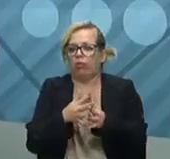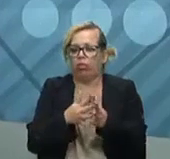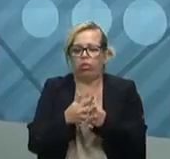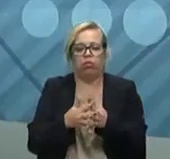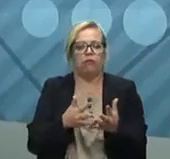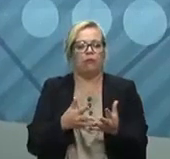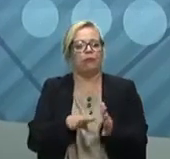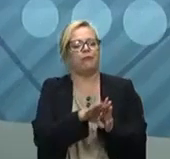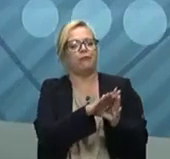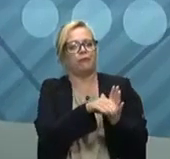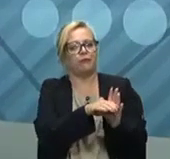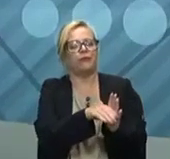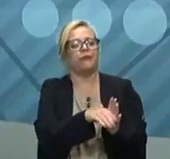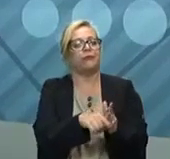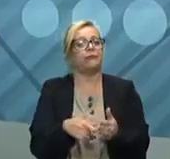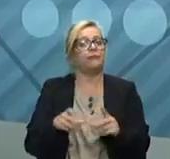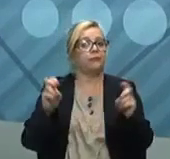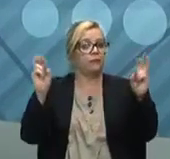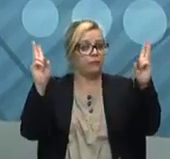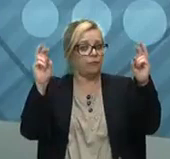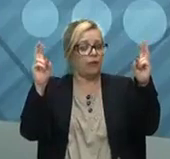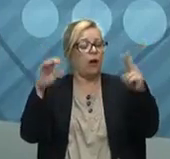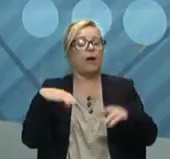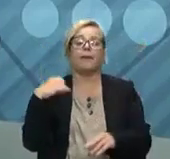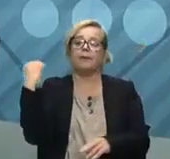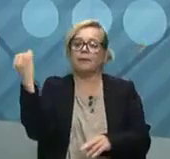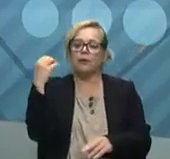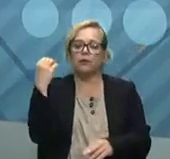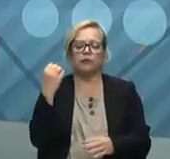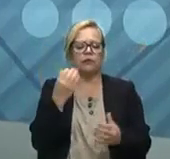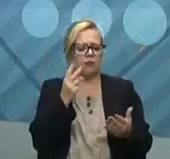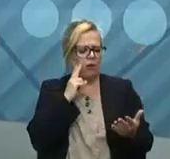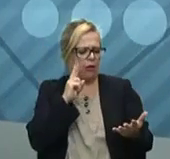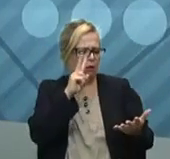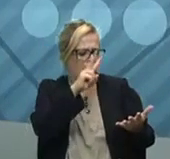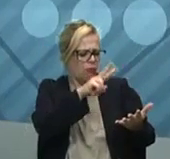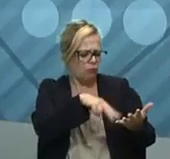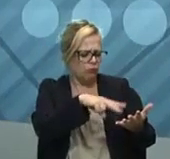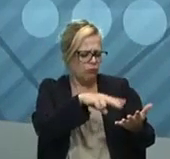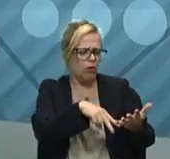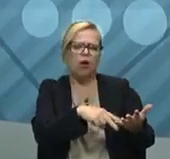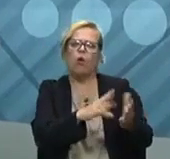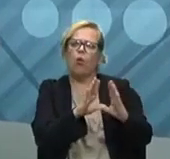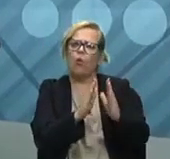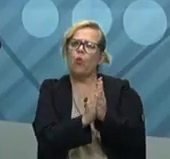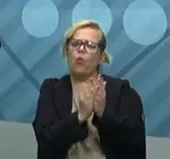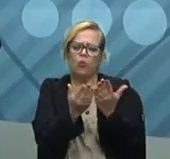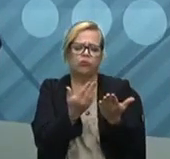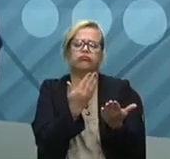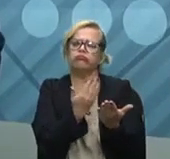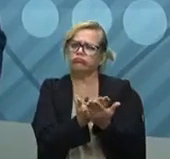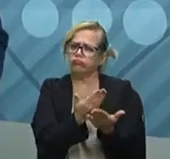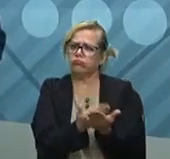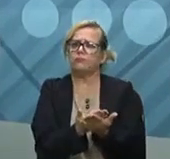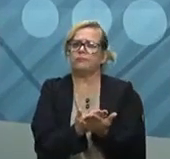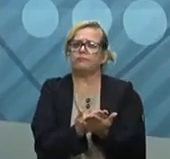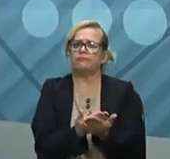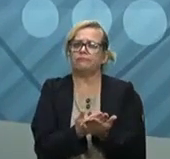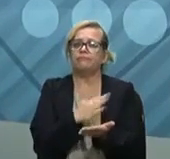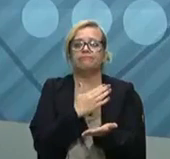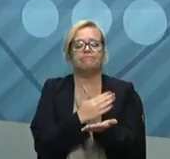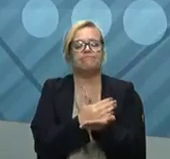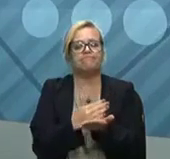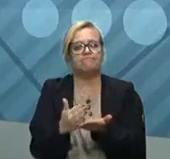ao conceito de função afim, é importante que você revise os materiais que são disponibilizados para estudo. Vamos então